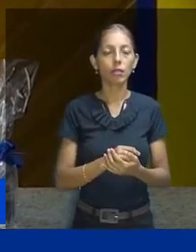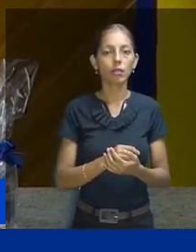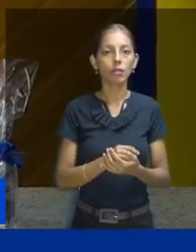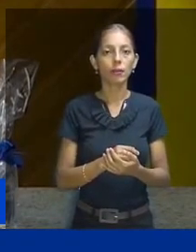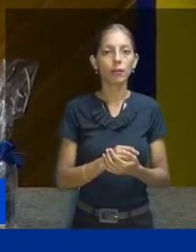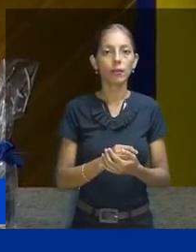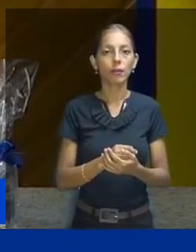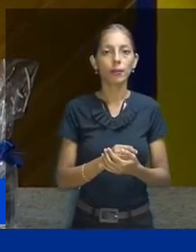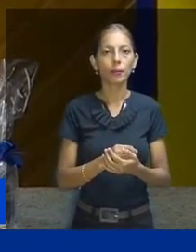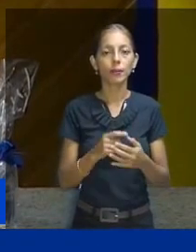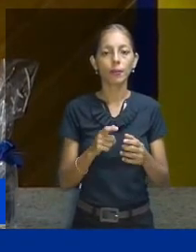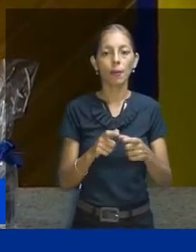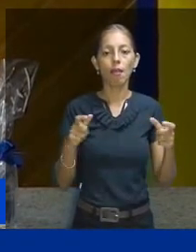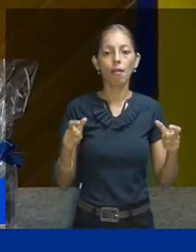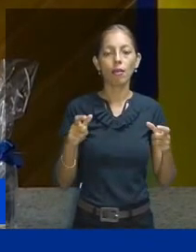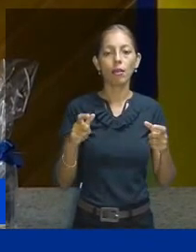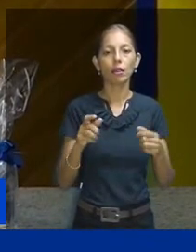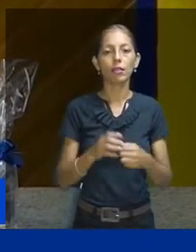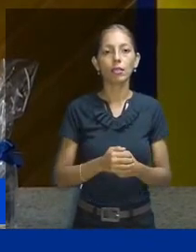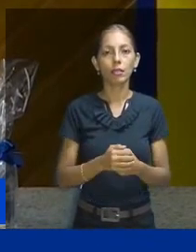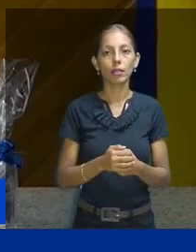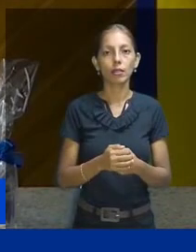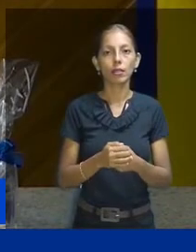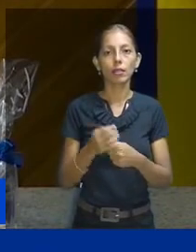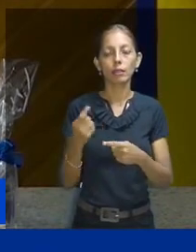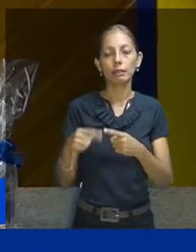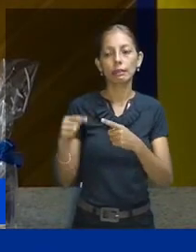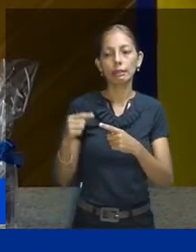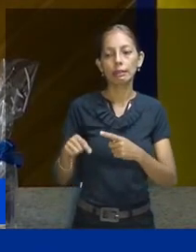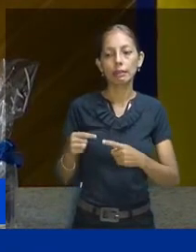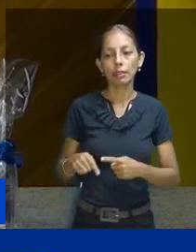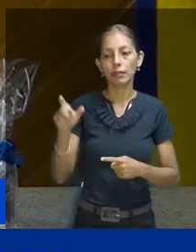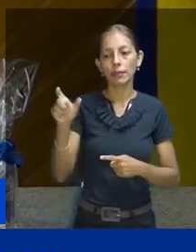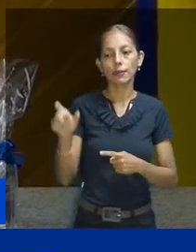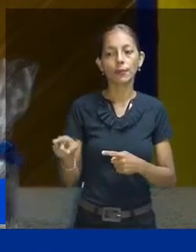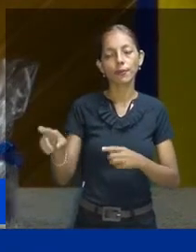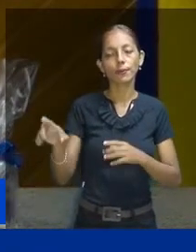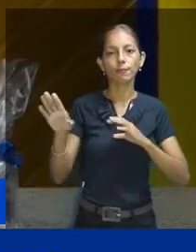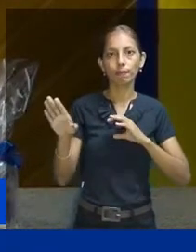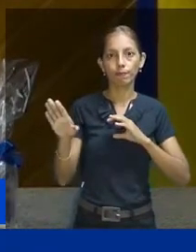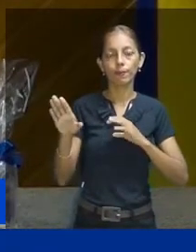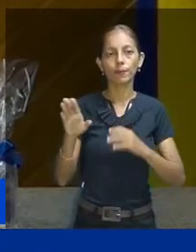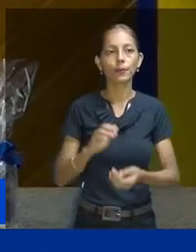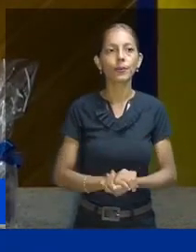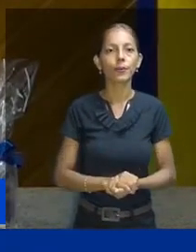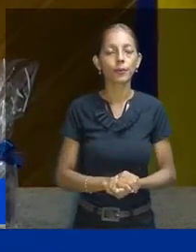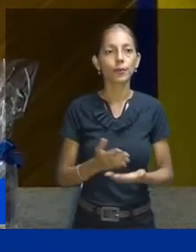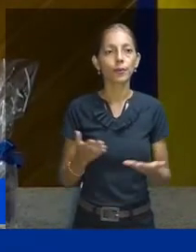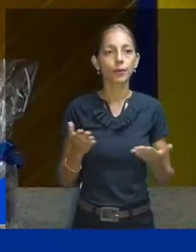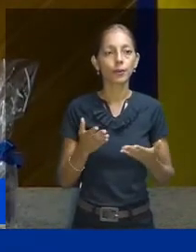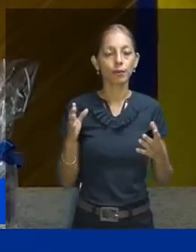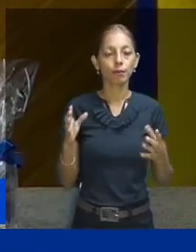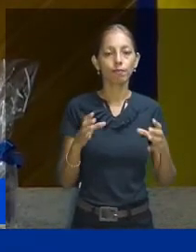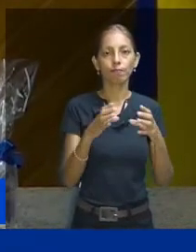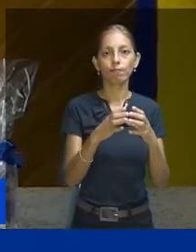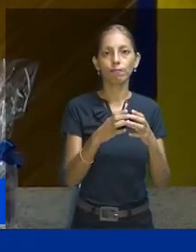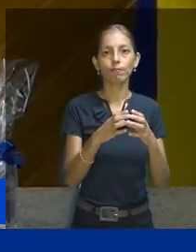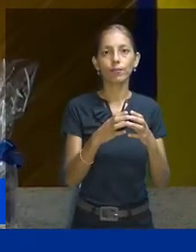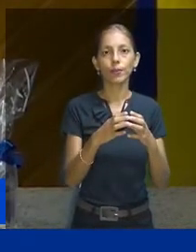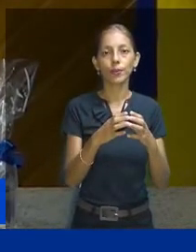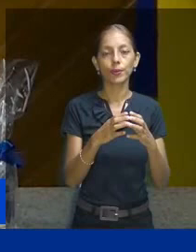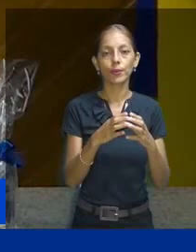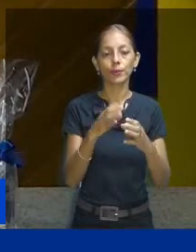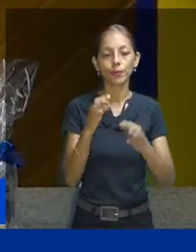recurso, vencido o juiz Juscelio Neto. Vamos anunciar julgamento em bloco dos processos